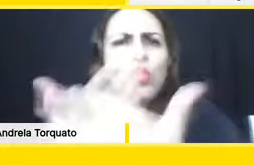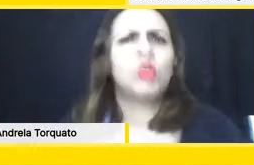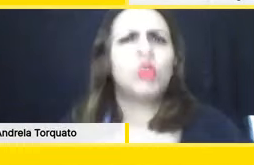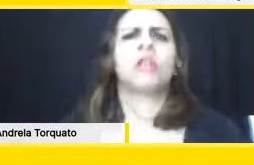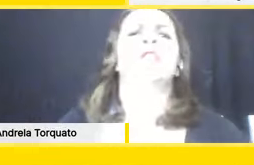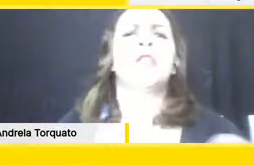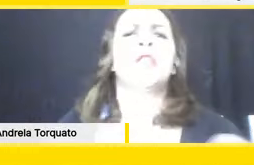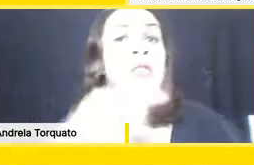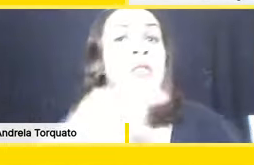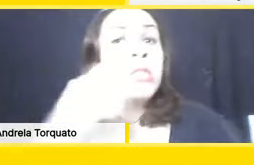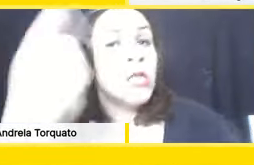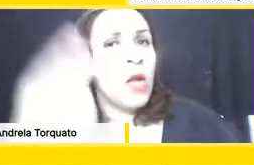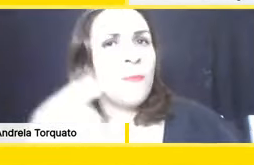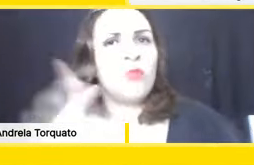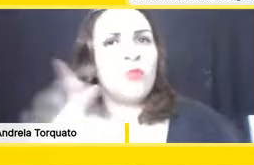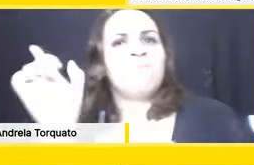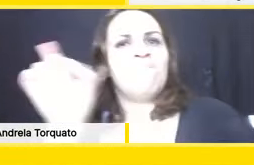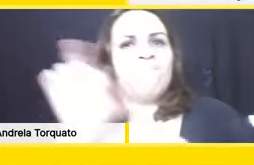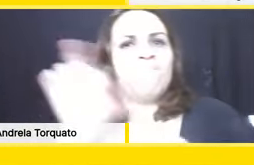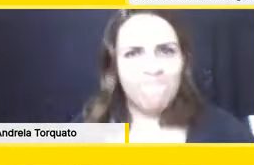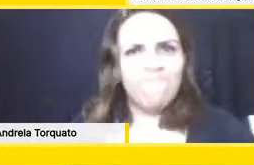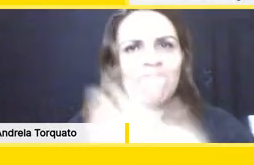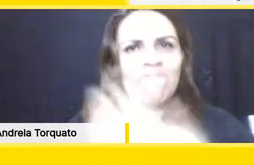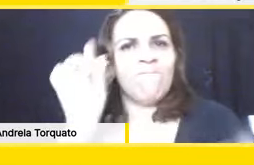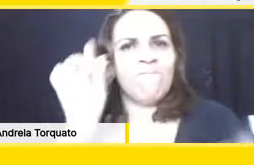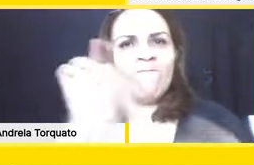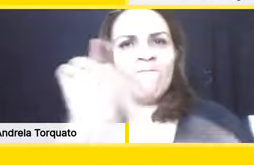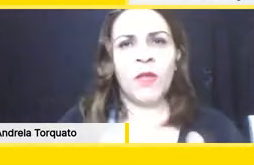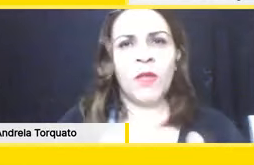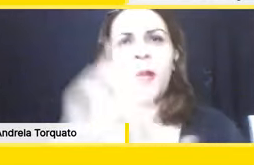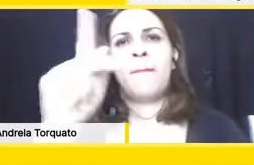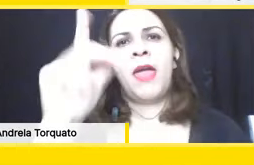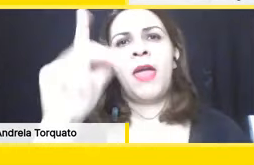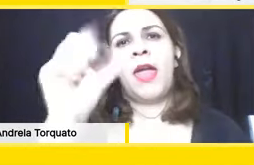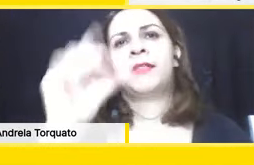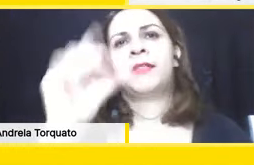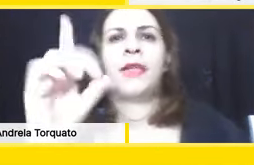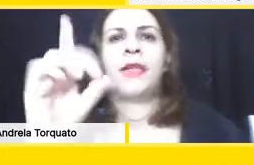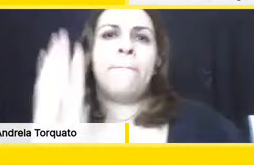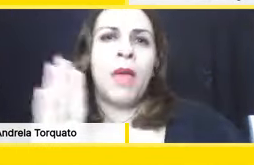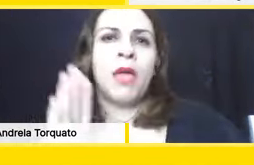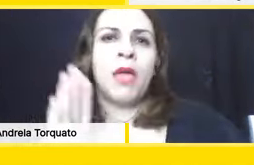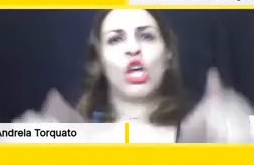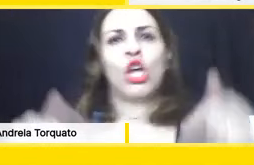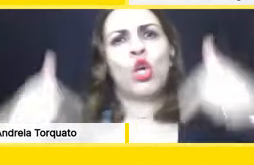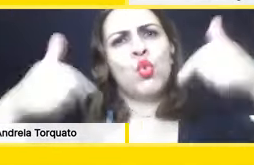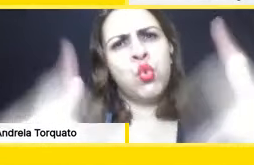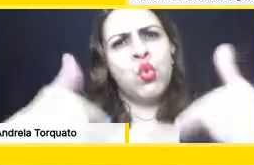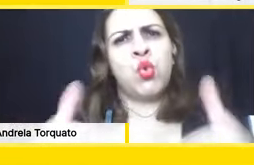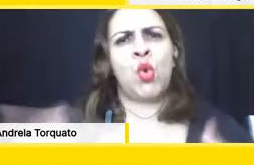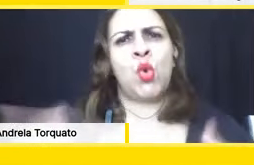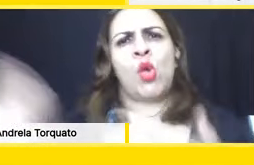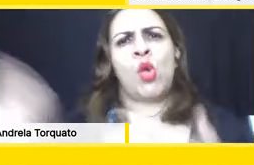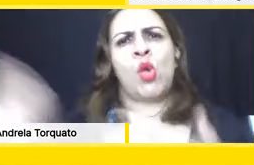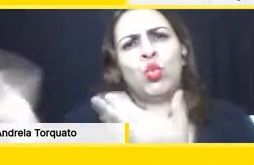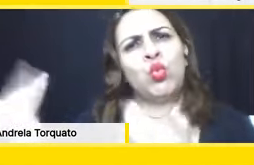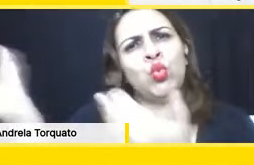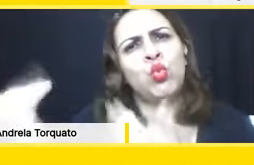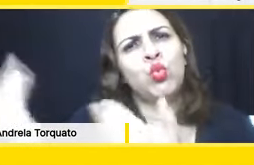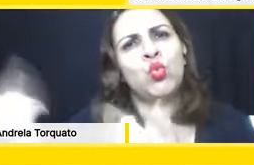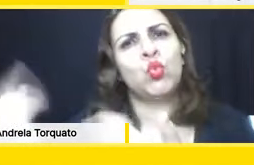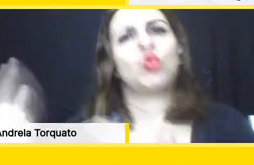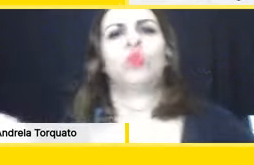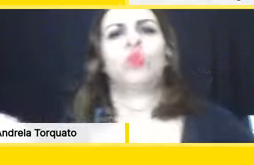disso, me filiei ao PSDB na época e fui fazer parte da militância de juventude. Fui um